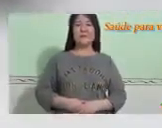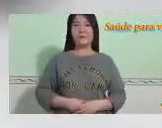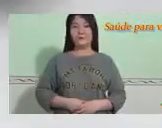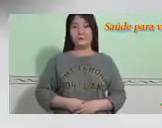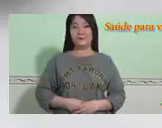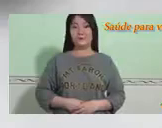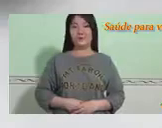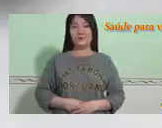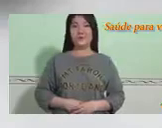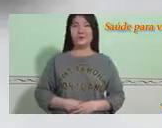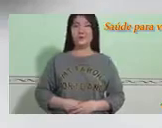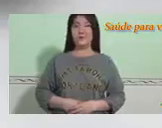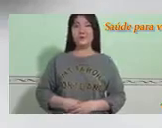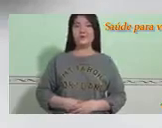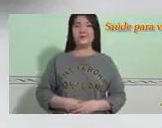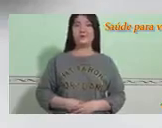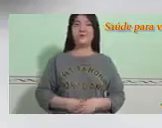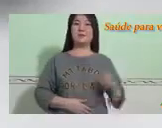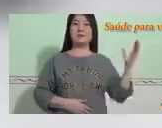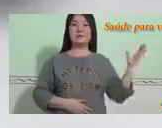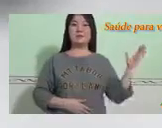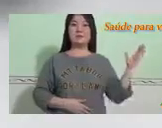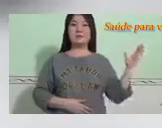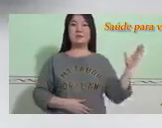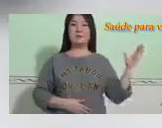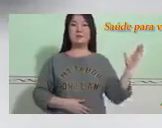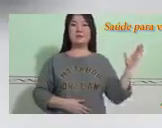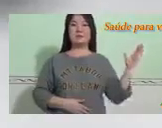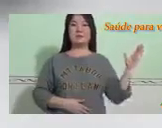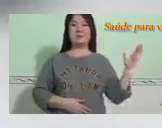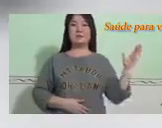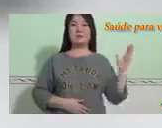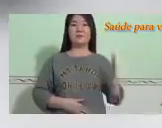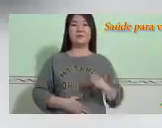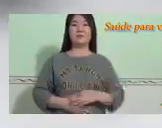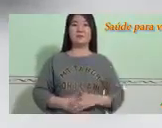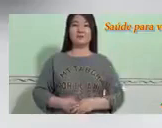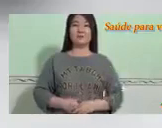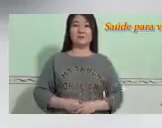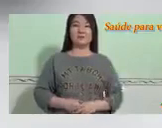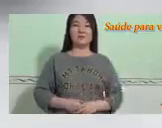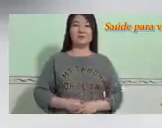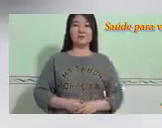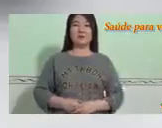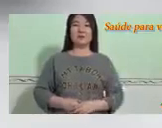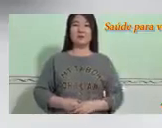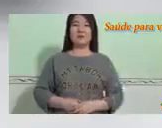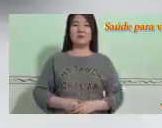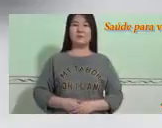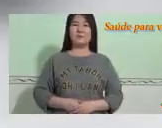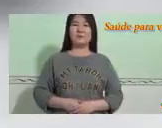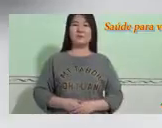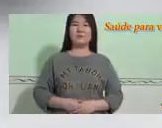além disso vírgula é um procedimento simples vírgula quem não necessita de mitos preparou-se que não possui a operação